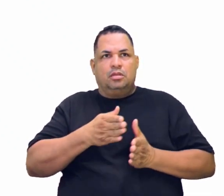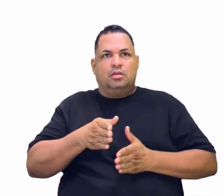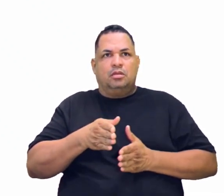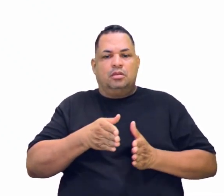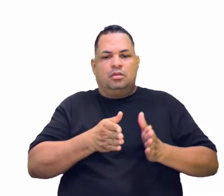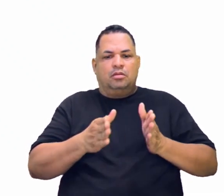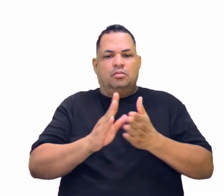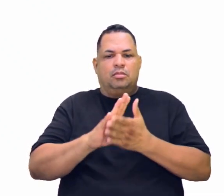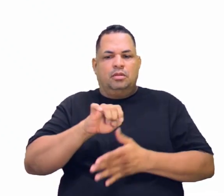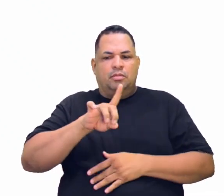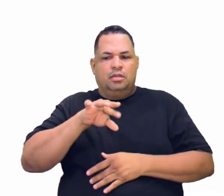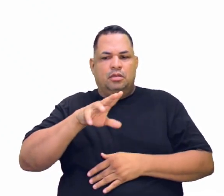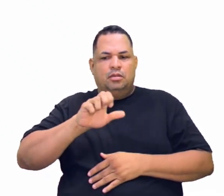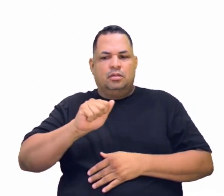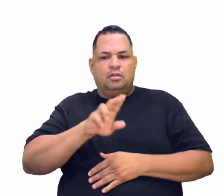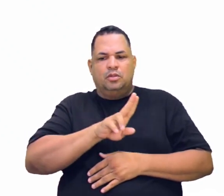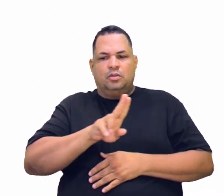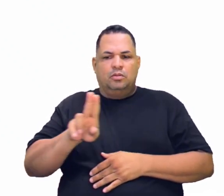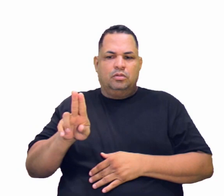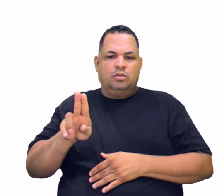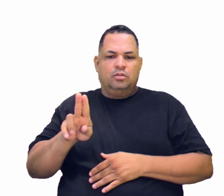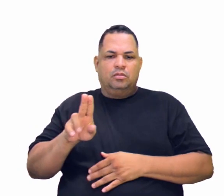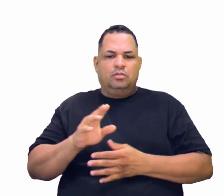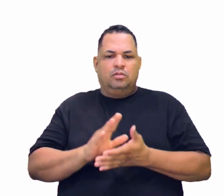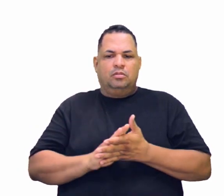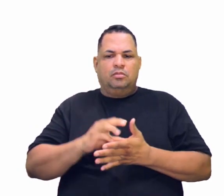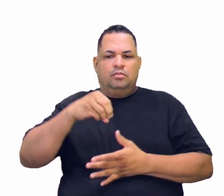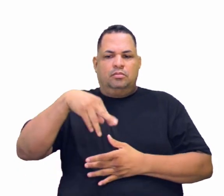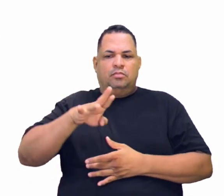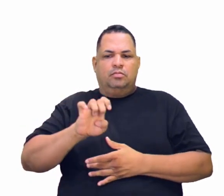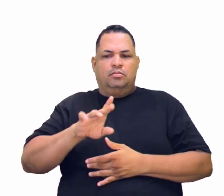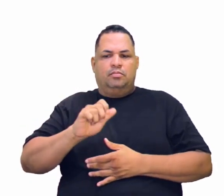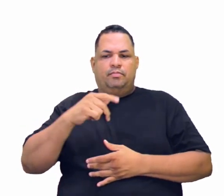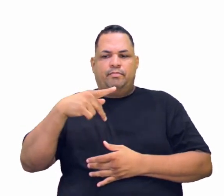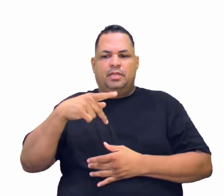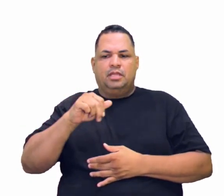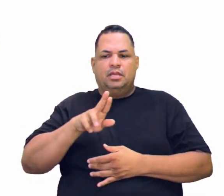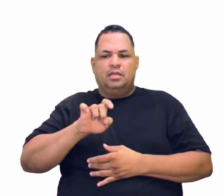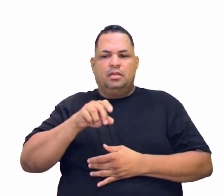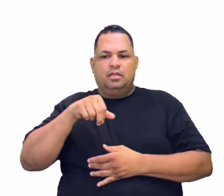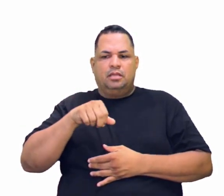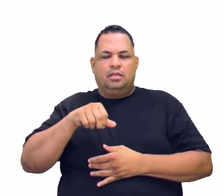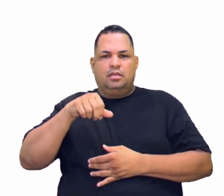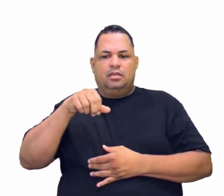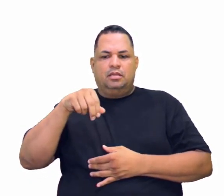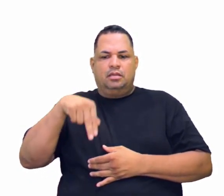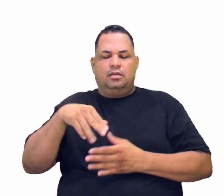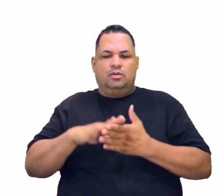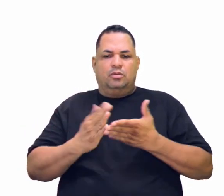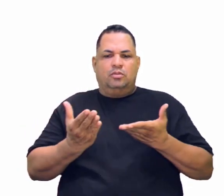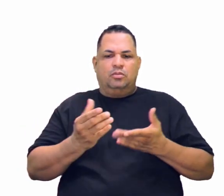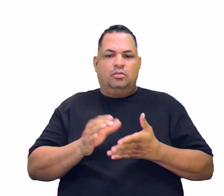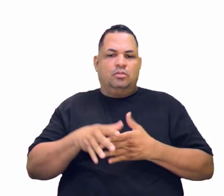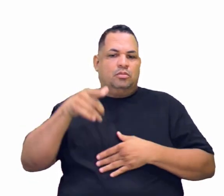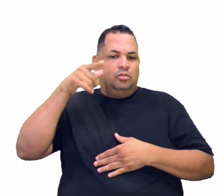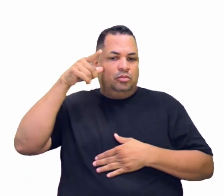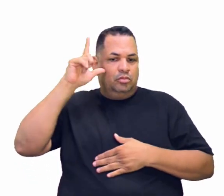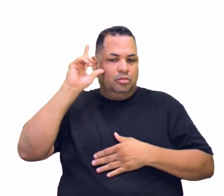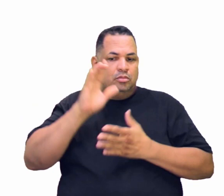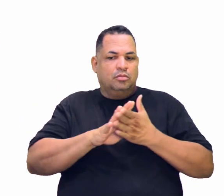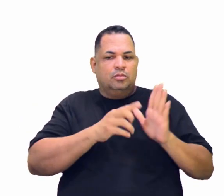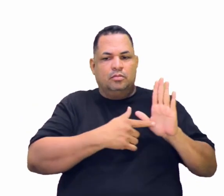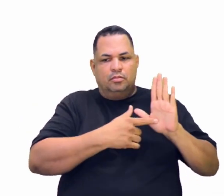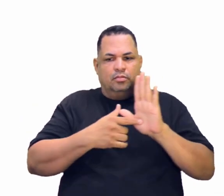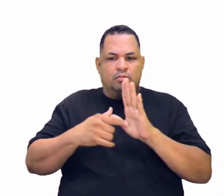que agora o nome vai ser Murapirahã. E ontem eu mostrei uma foto para